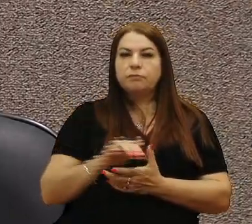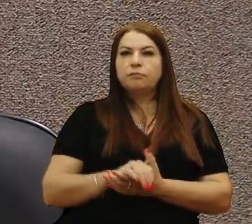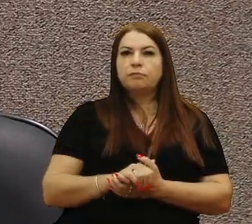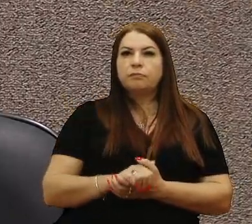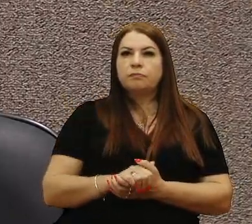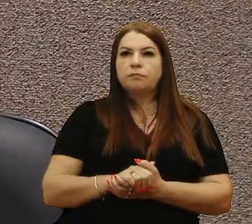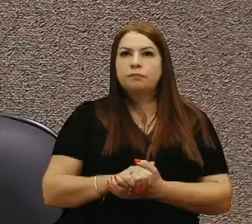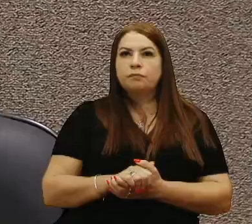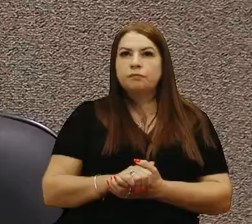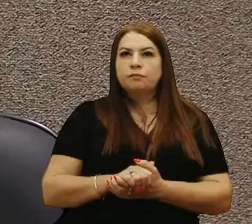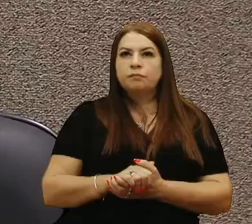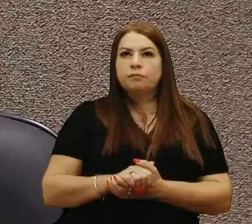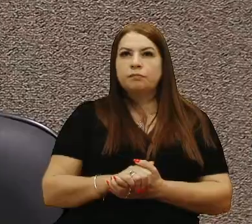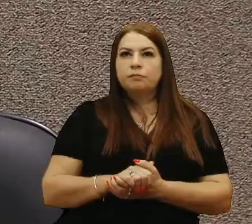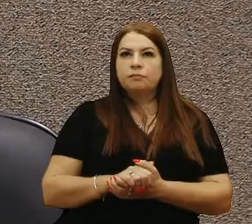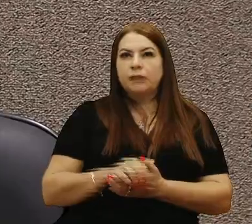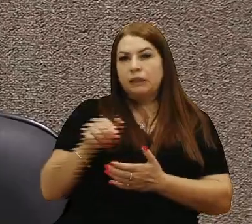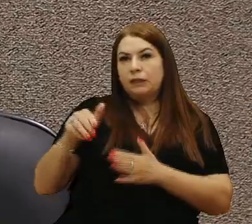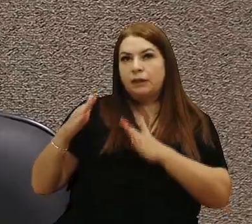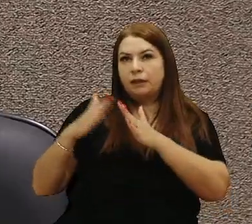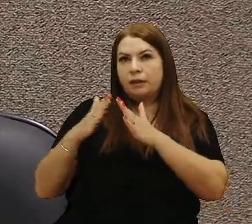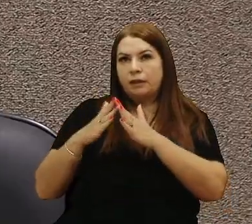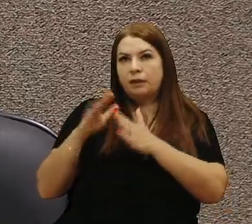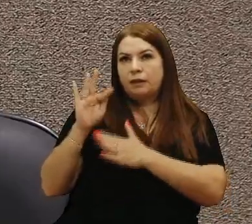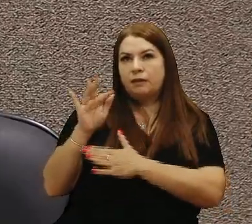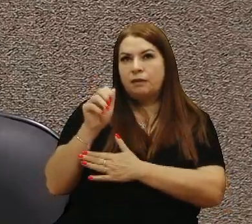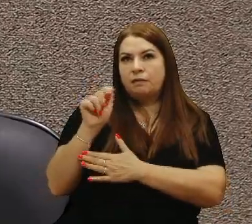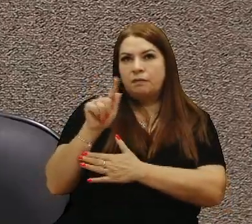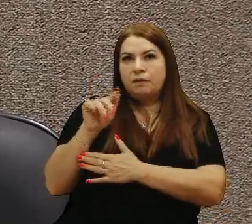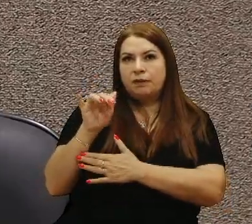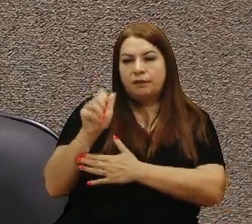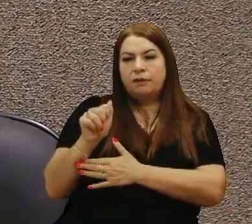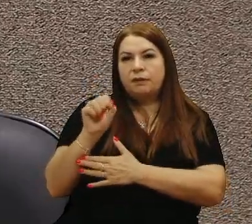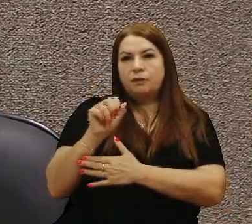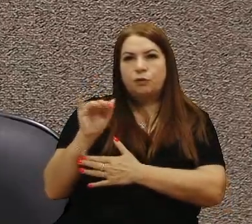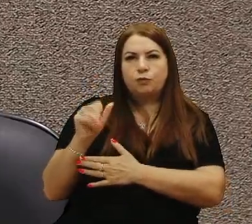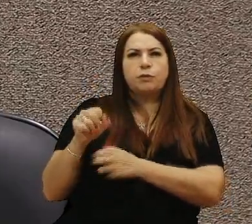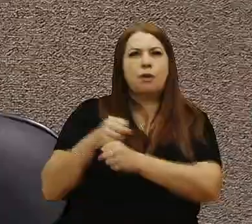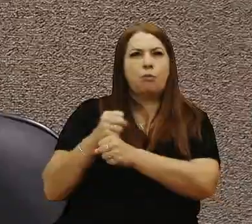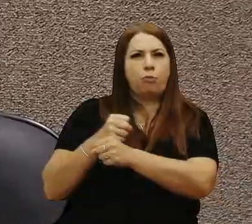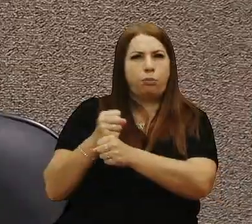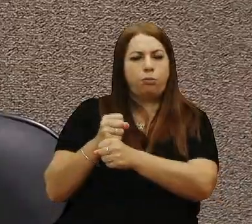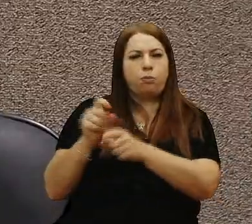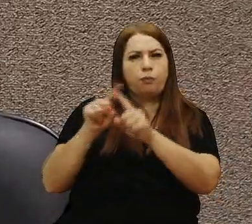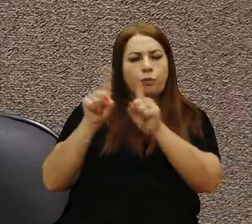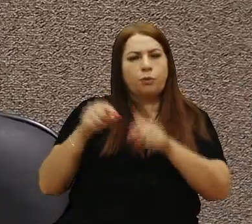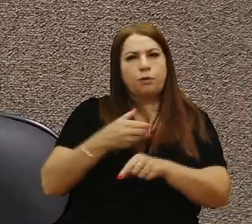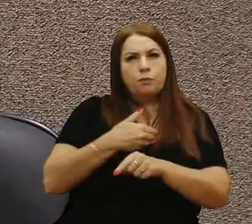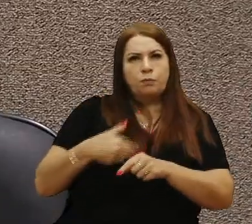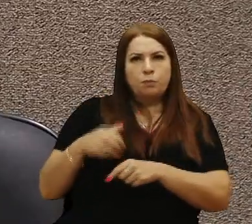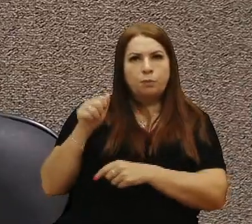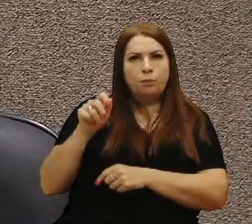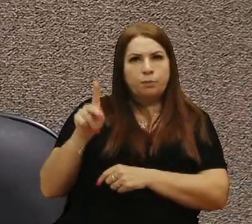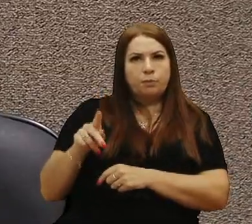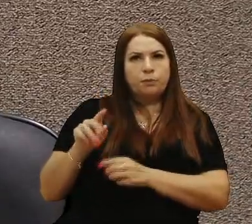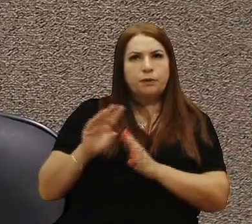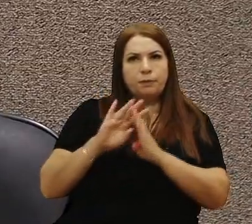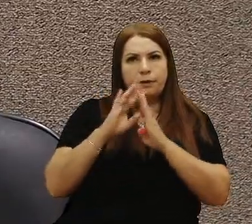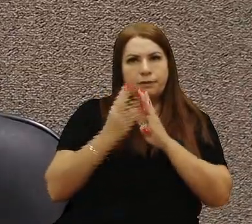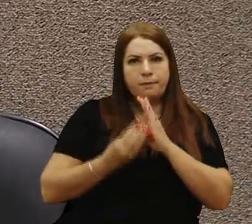nosso morador de Fazenda Souza há muitos e muitos anos, funcionário público aposentado do